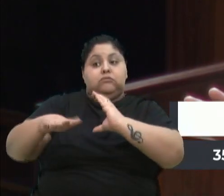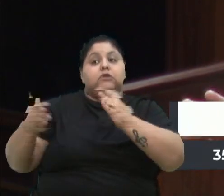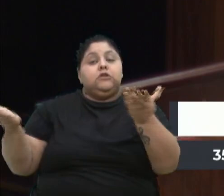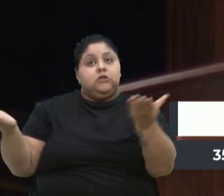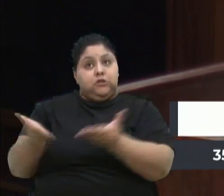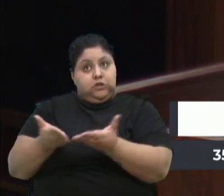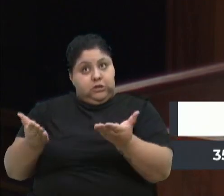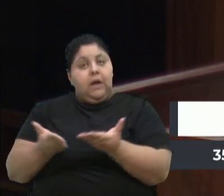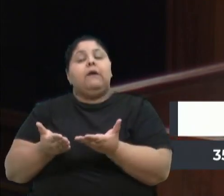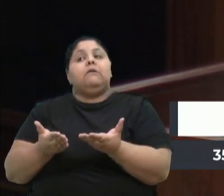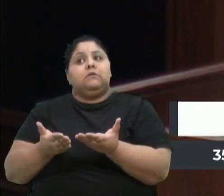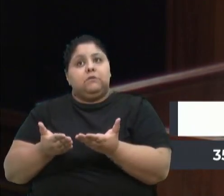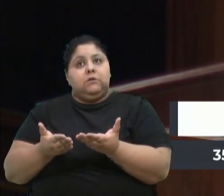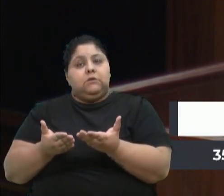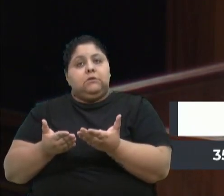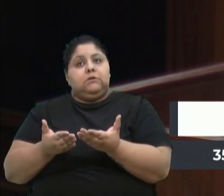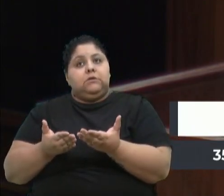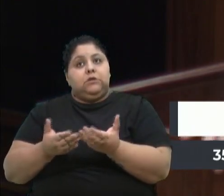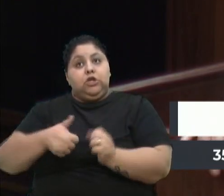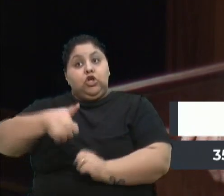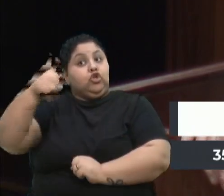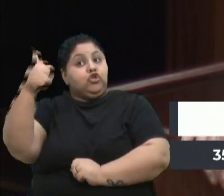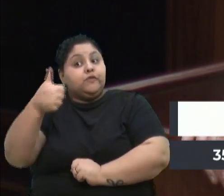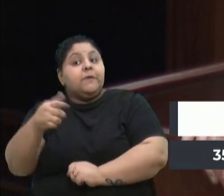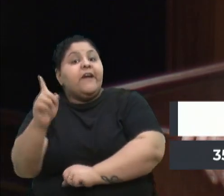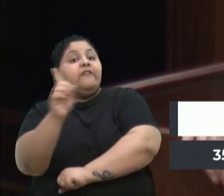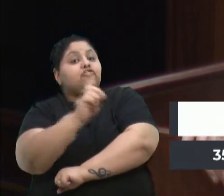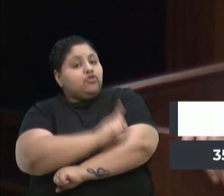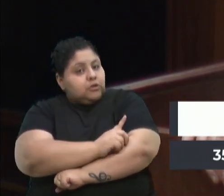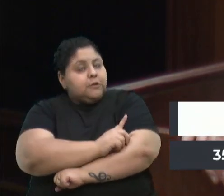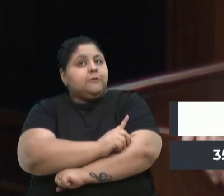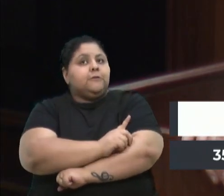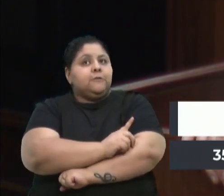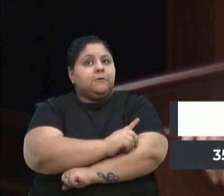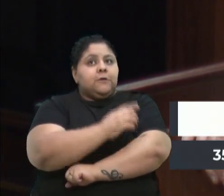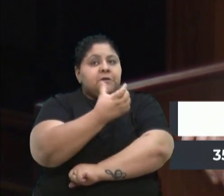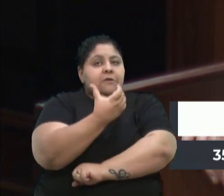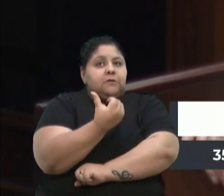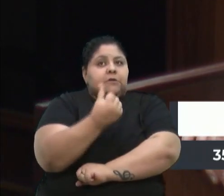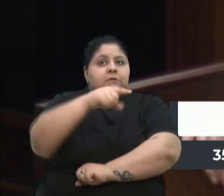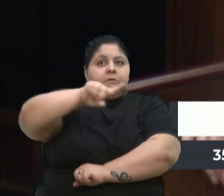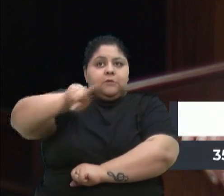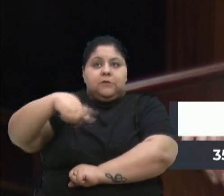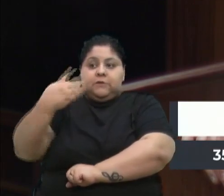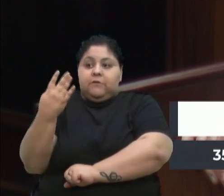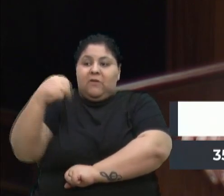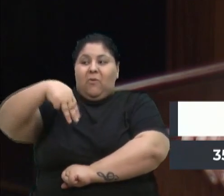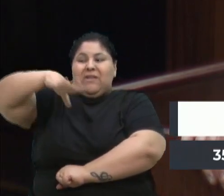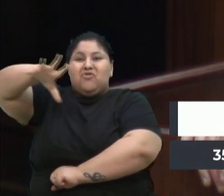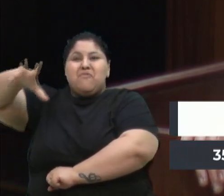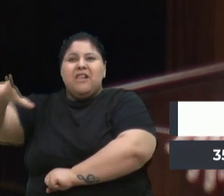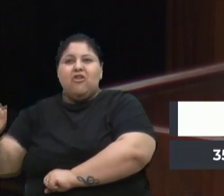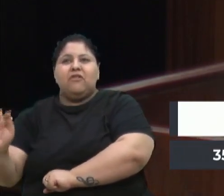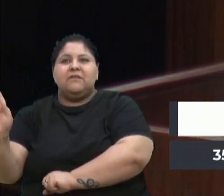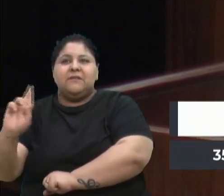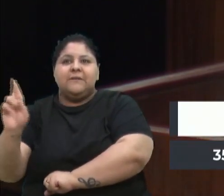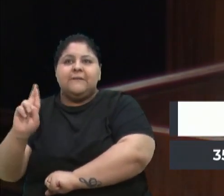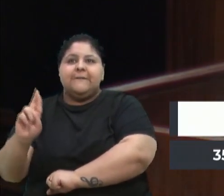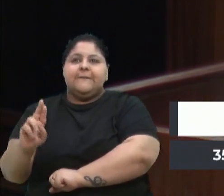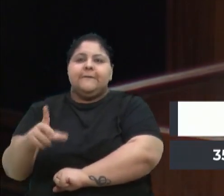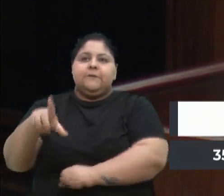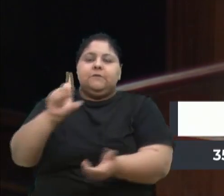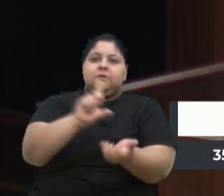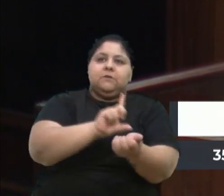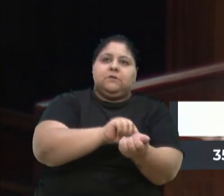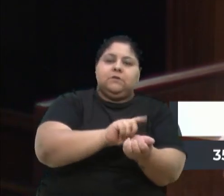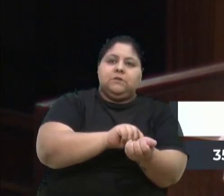já entraram nos primeiros dias, foram 6,4 milhões, tá? Para Estrela, Cruzeiro do